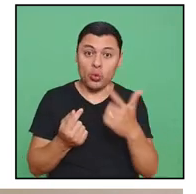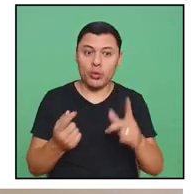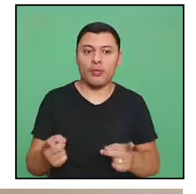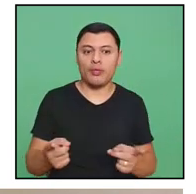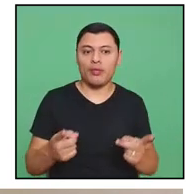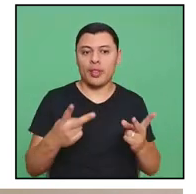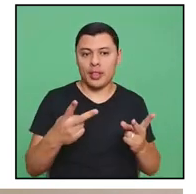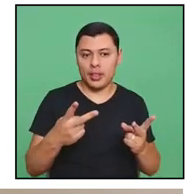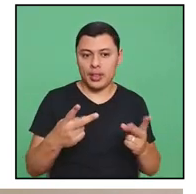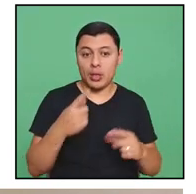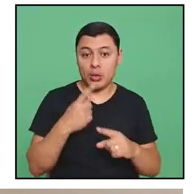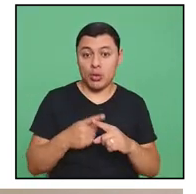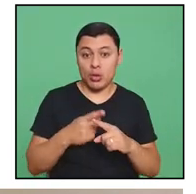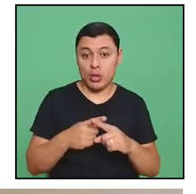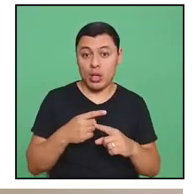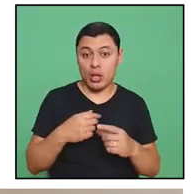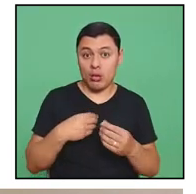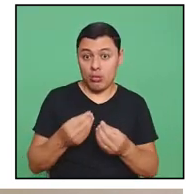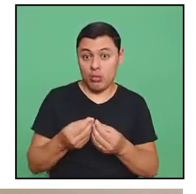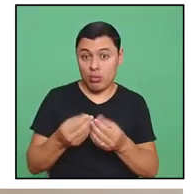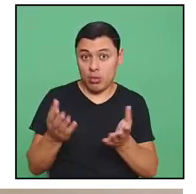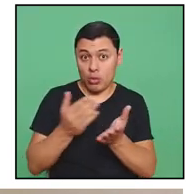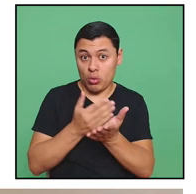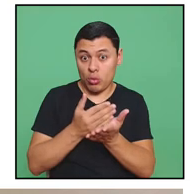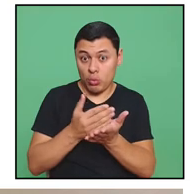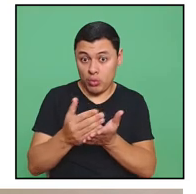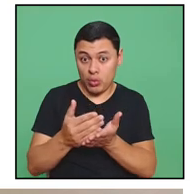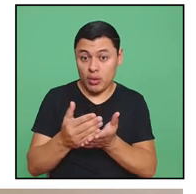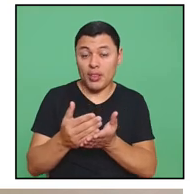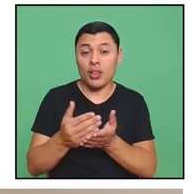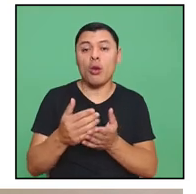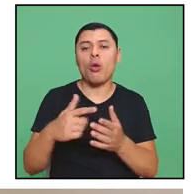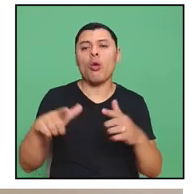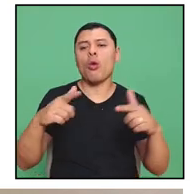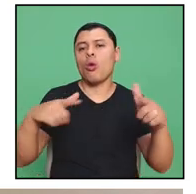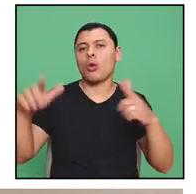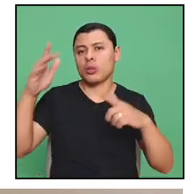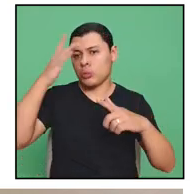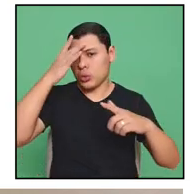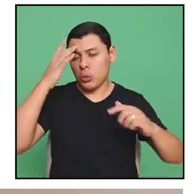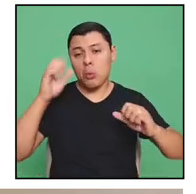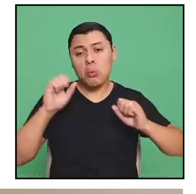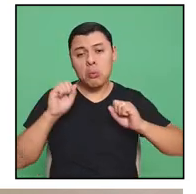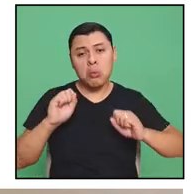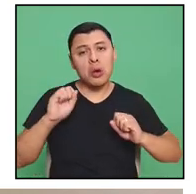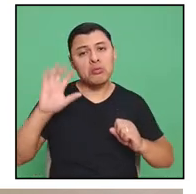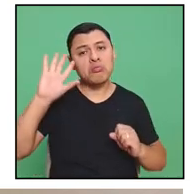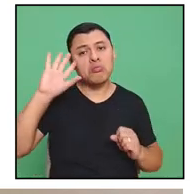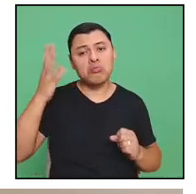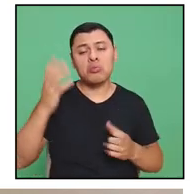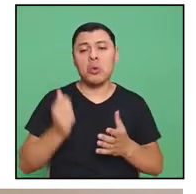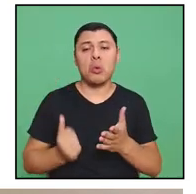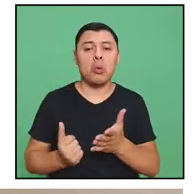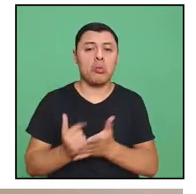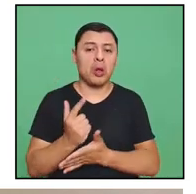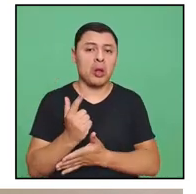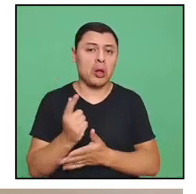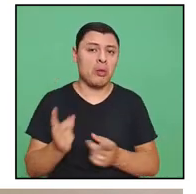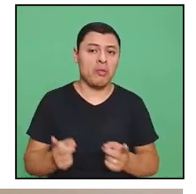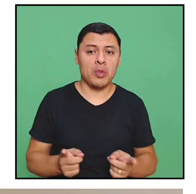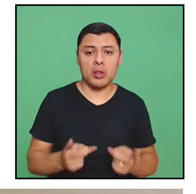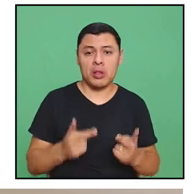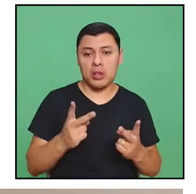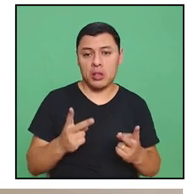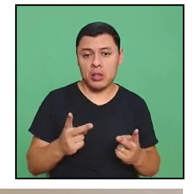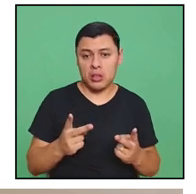do momento que eu faço essa distribuição inicial, outras pessoas podem resolver comprar e vender